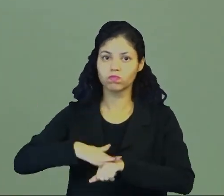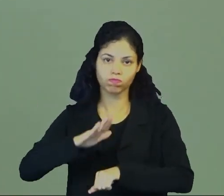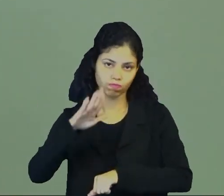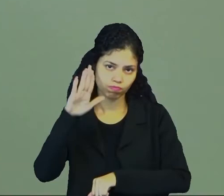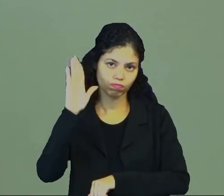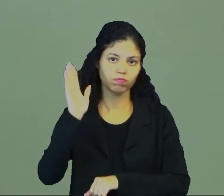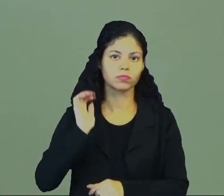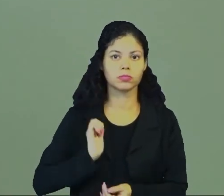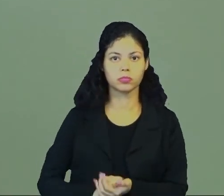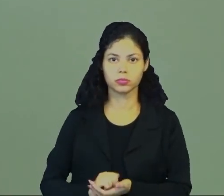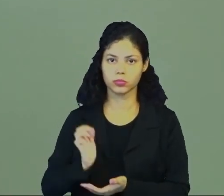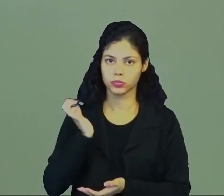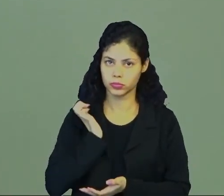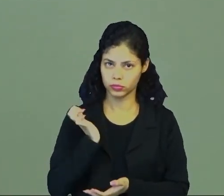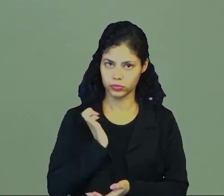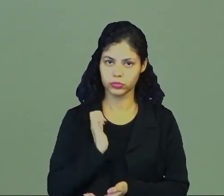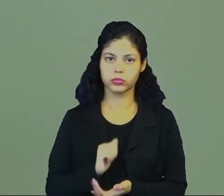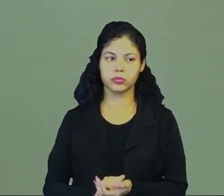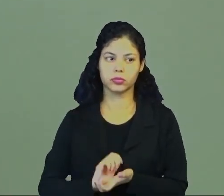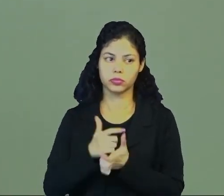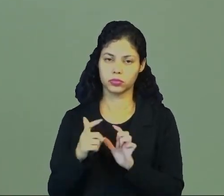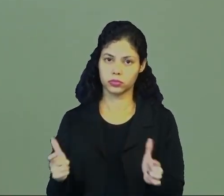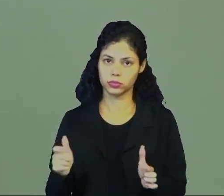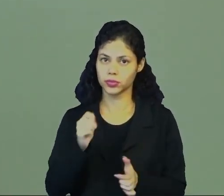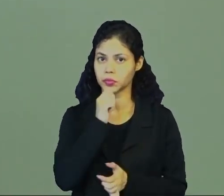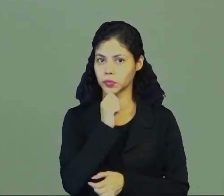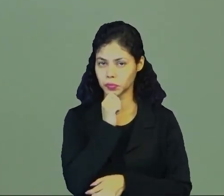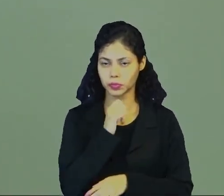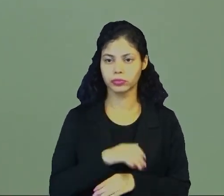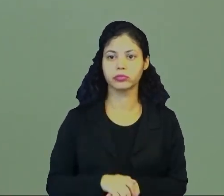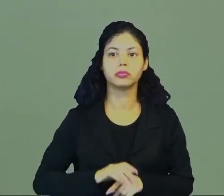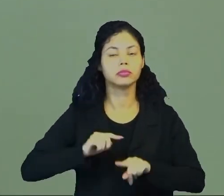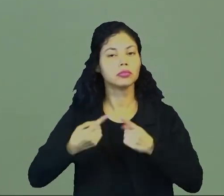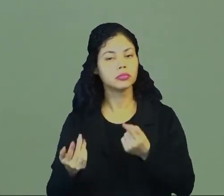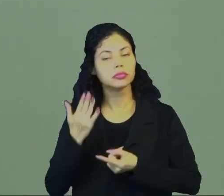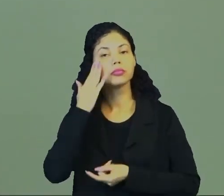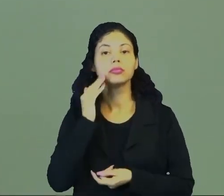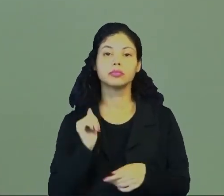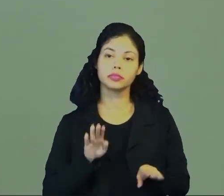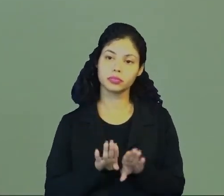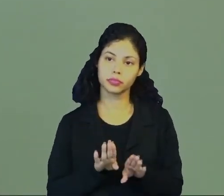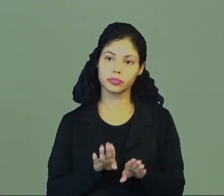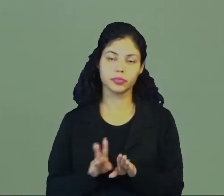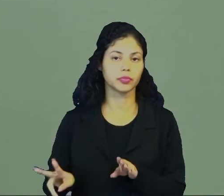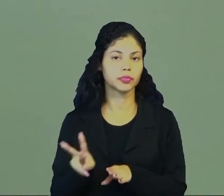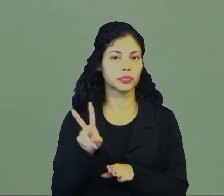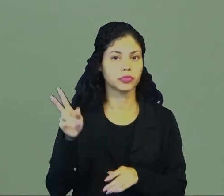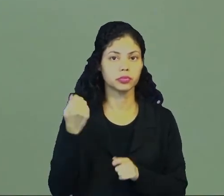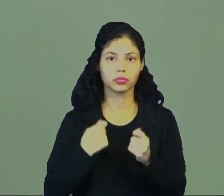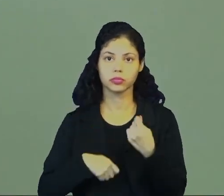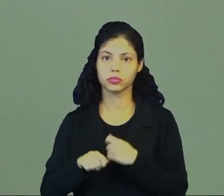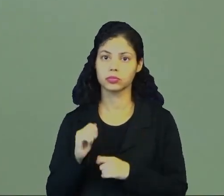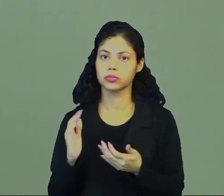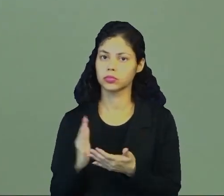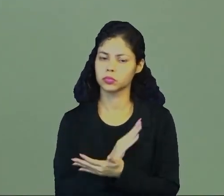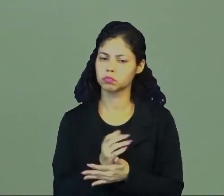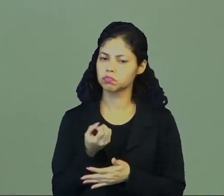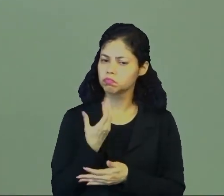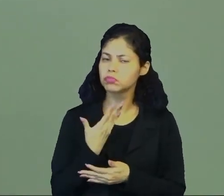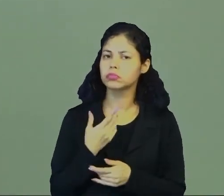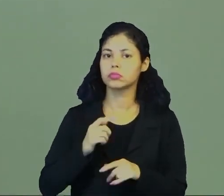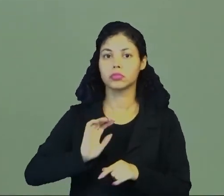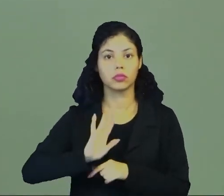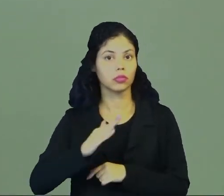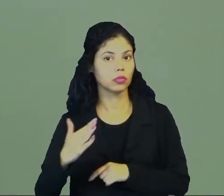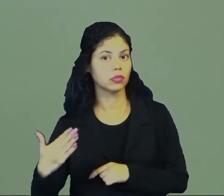mais recursos para poder aumentar a sua riqueza. Mas também sabemos que esse valor econômico pode ser de algo positivo, quando